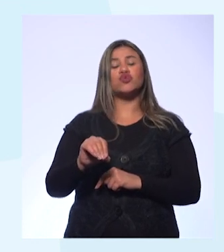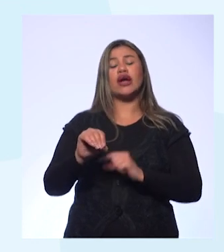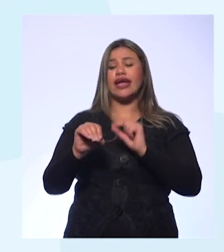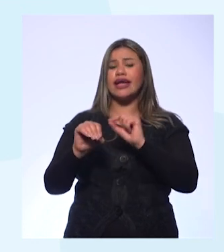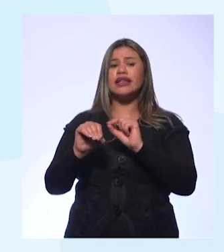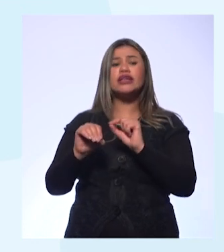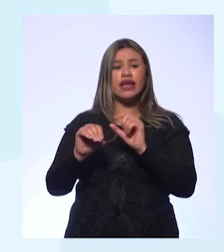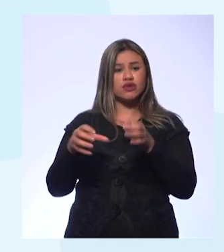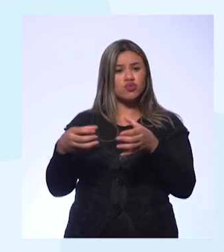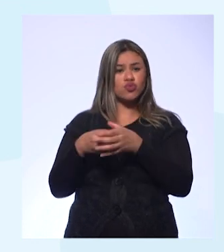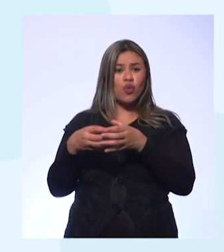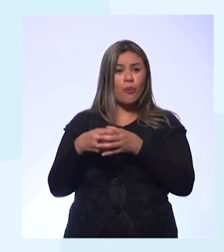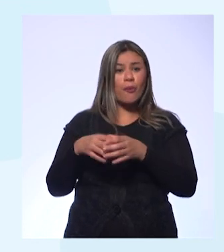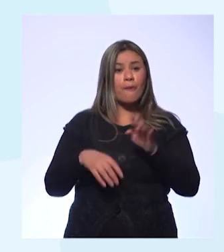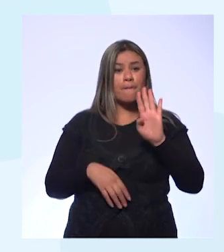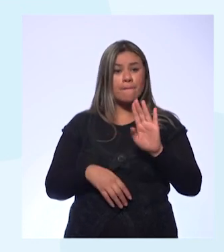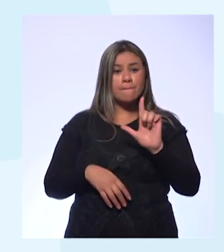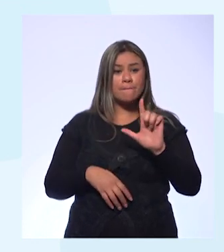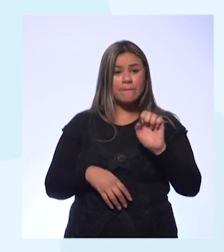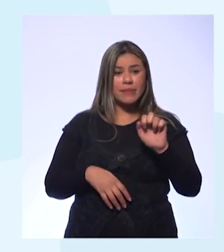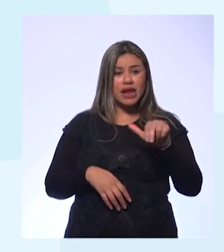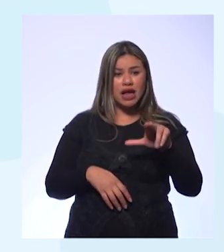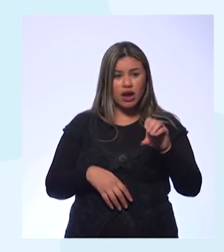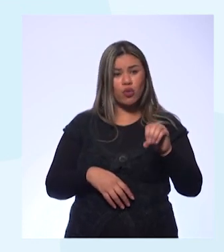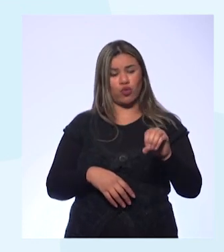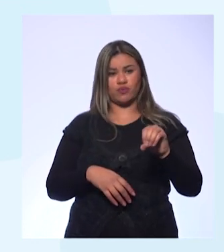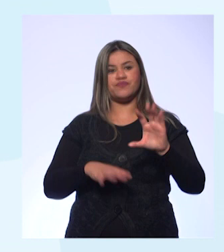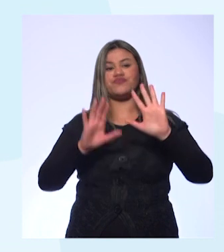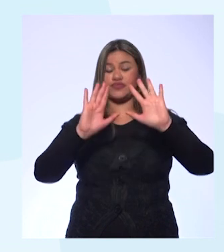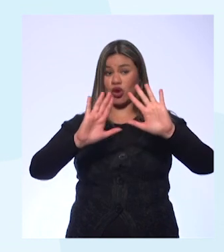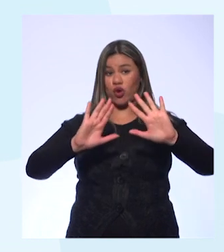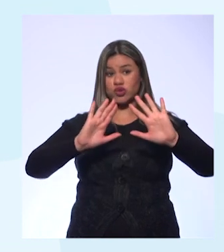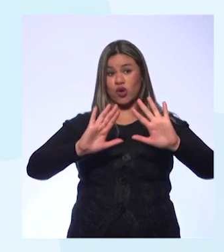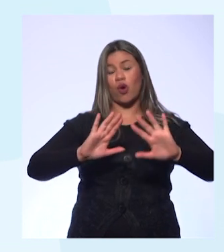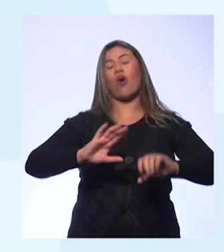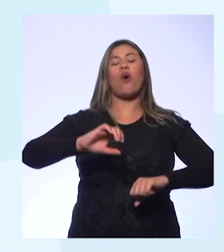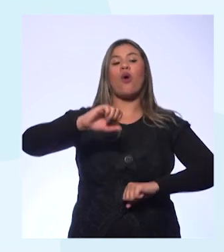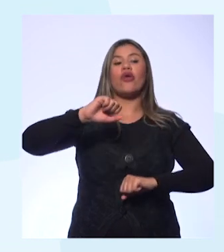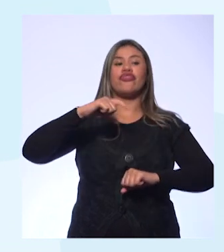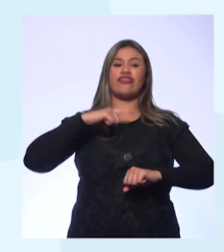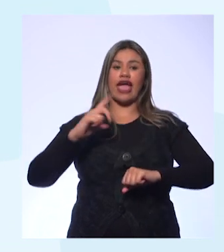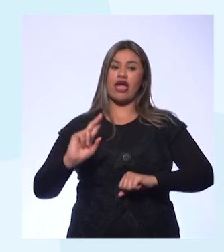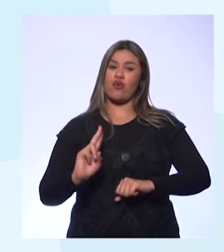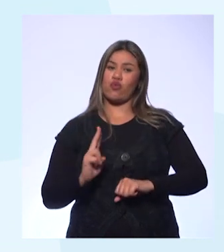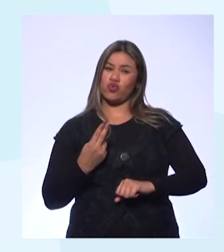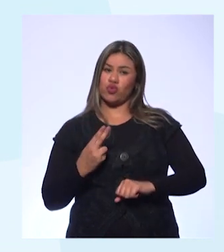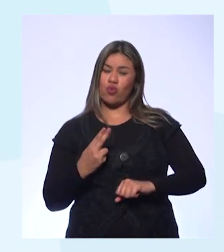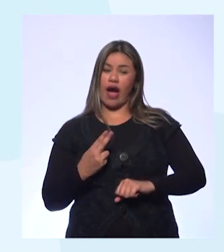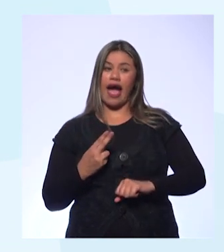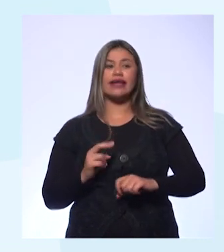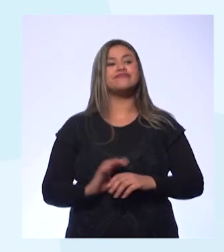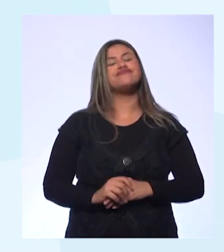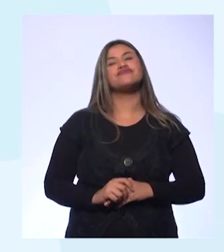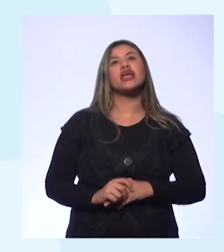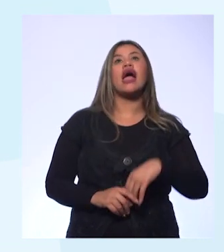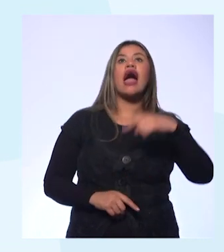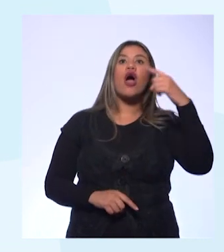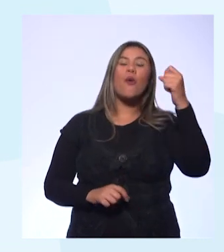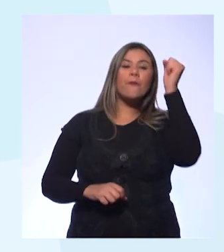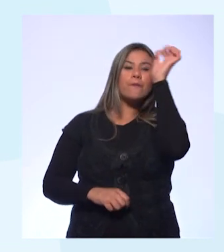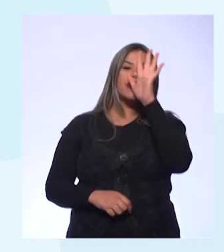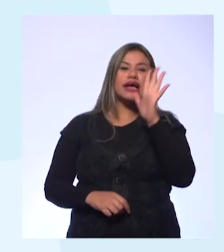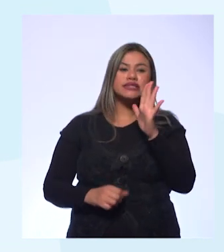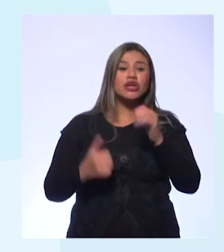contexto então Olha só pessoal o Brasil dentro dessa questão uruguaia ele vai apoiar o grupo dos